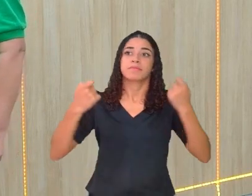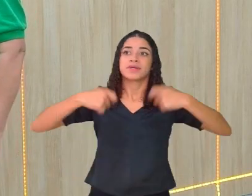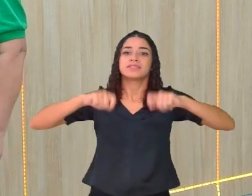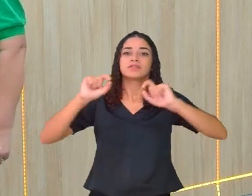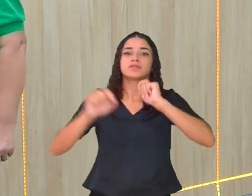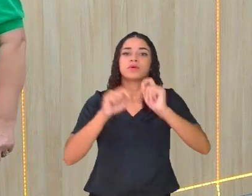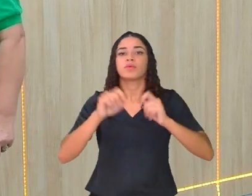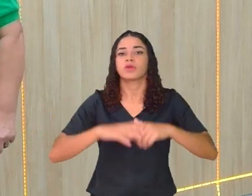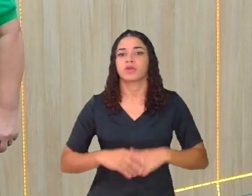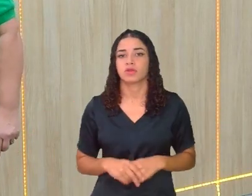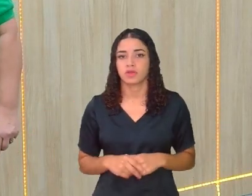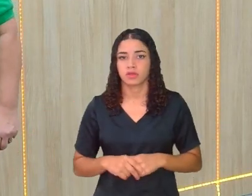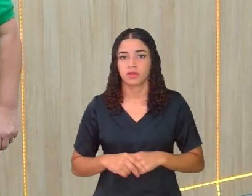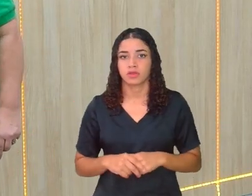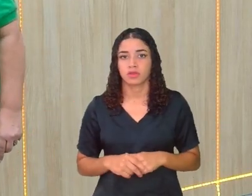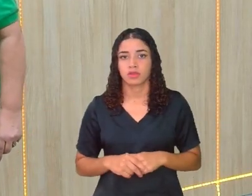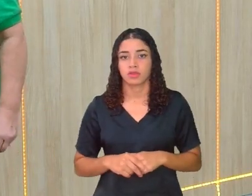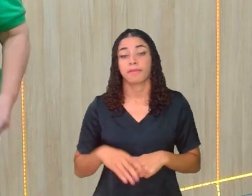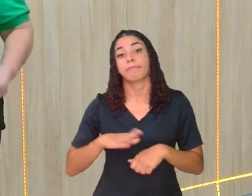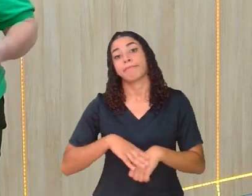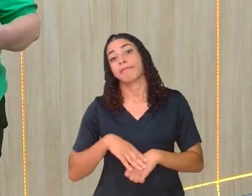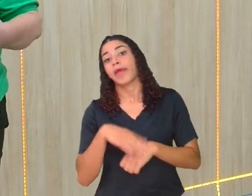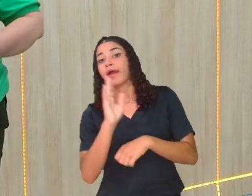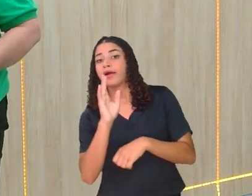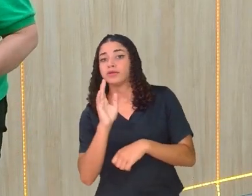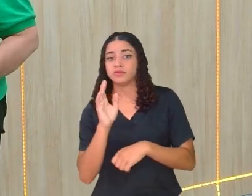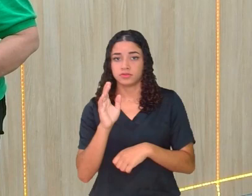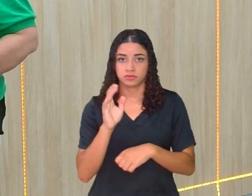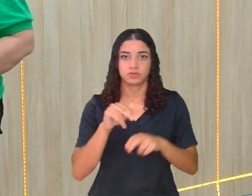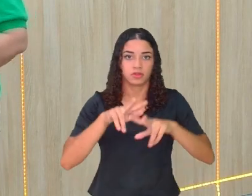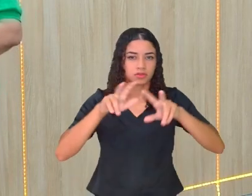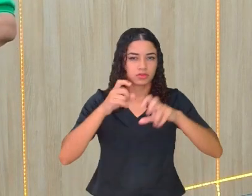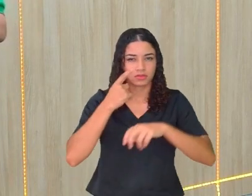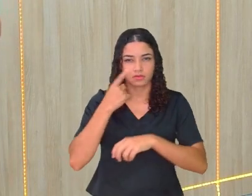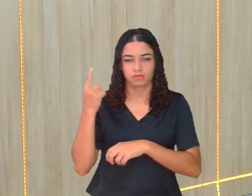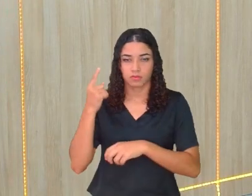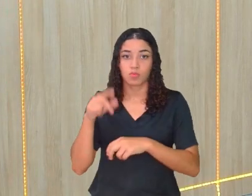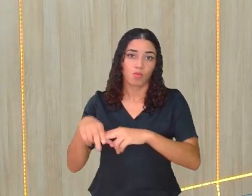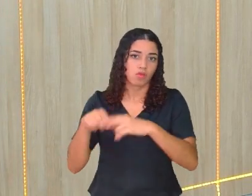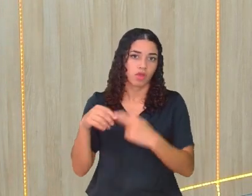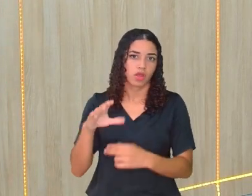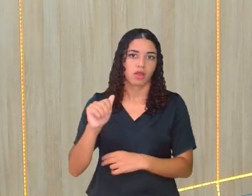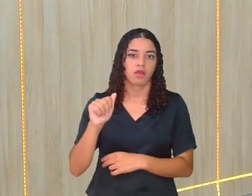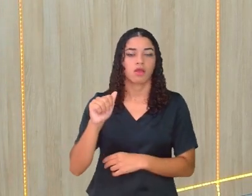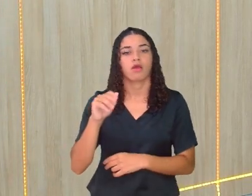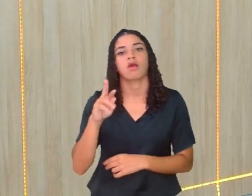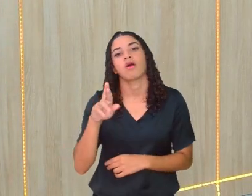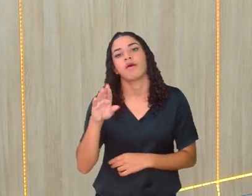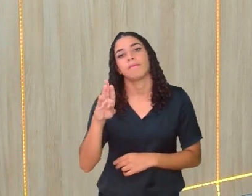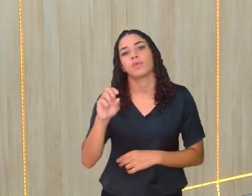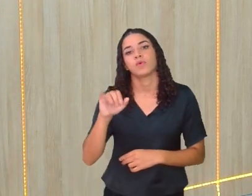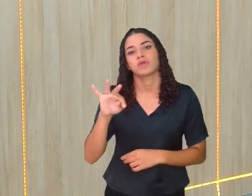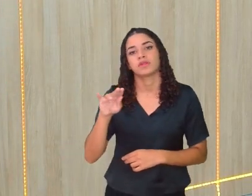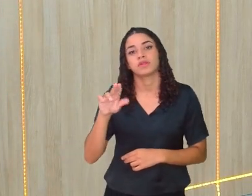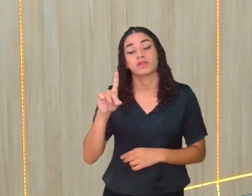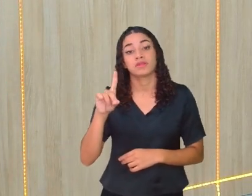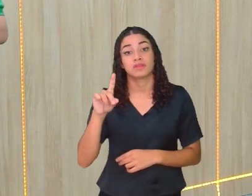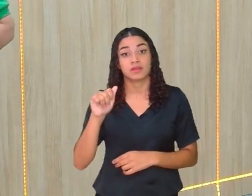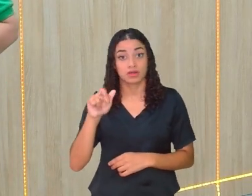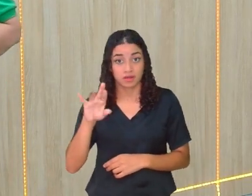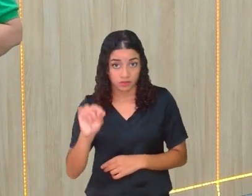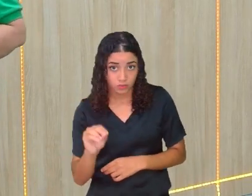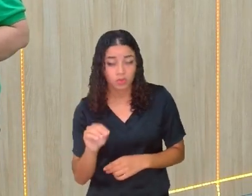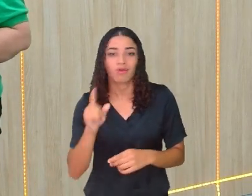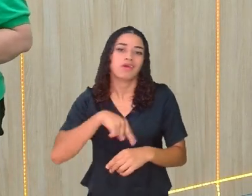restrição maior no que diz respeito a carboidrato. Embora que é muito difícil, porque quase todas as nossas refeições apresentam